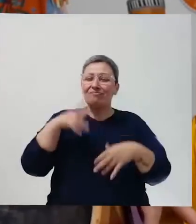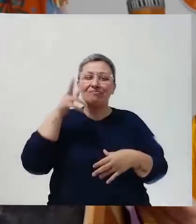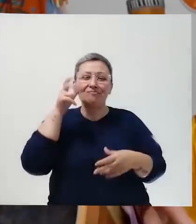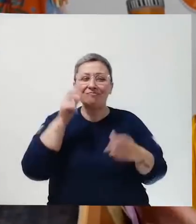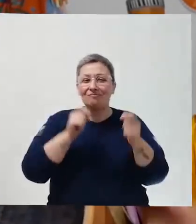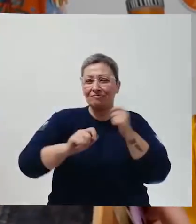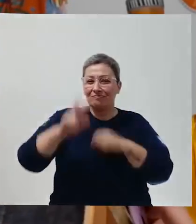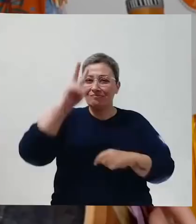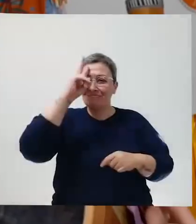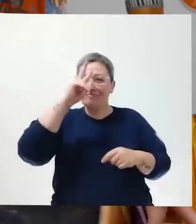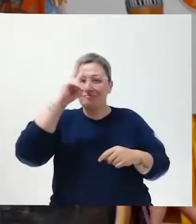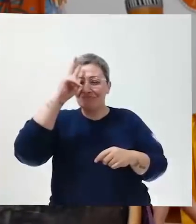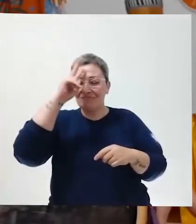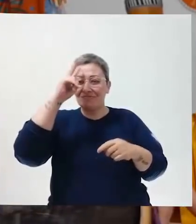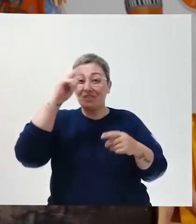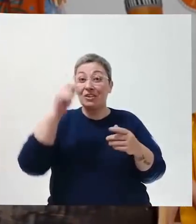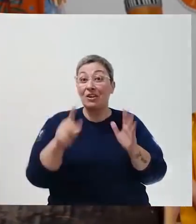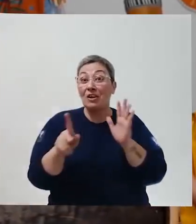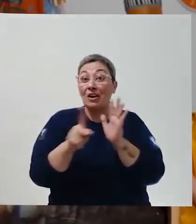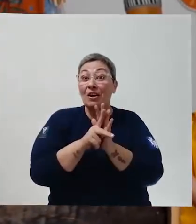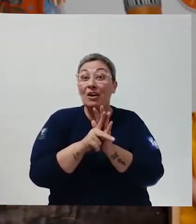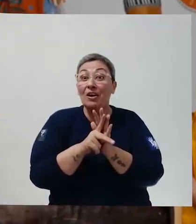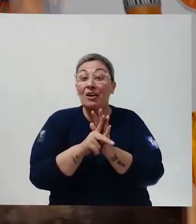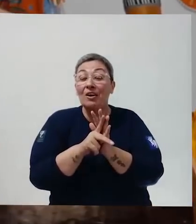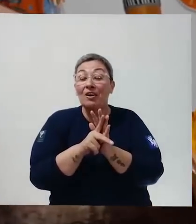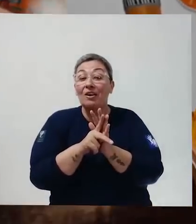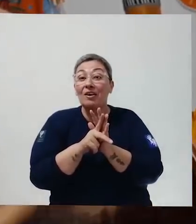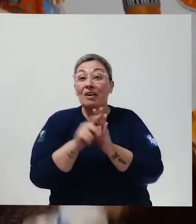conto do nosso